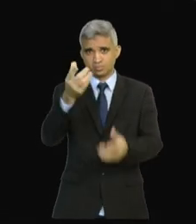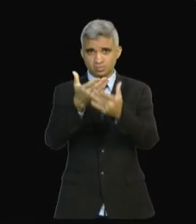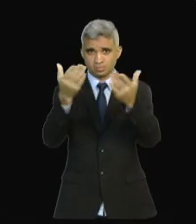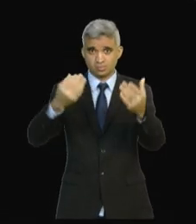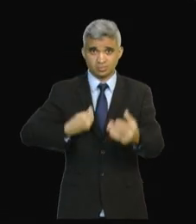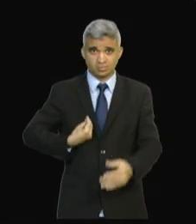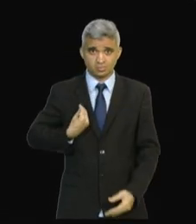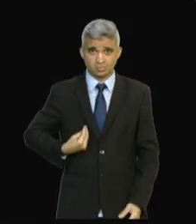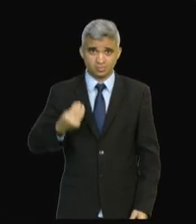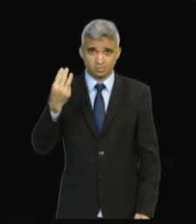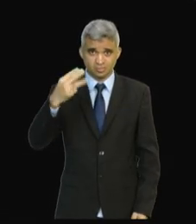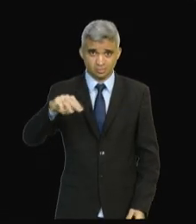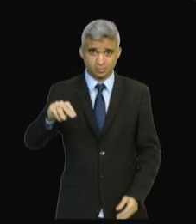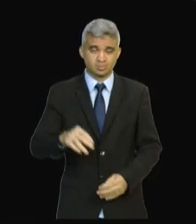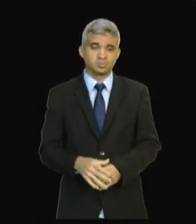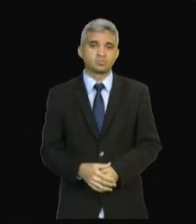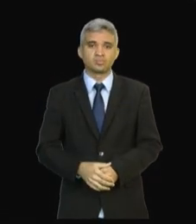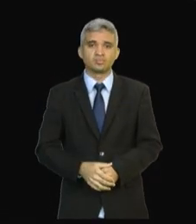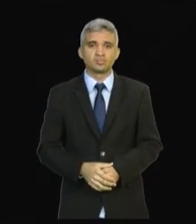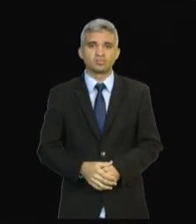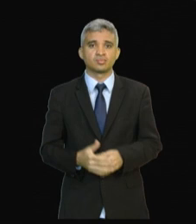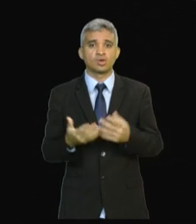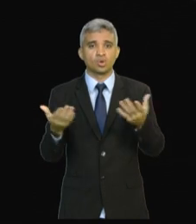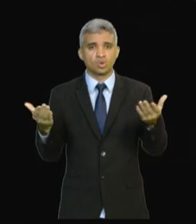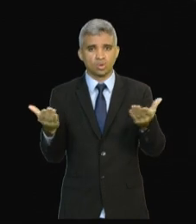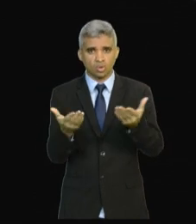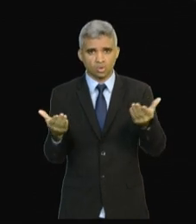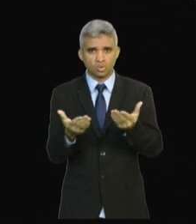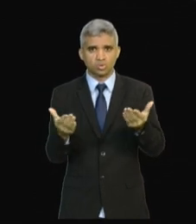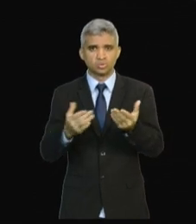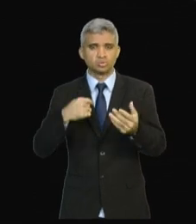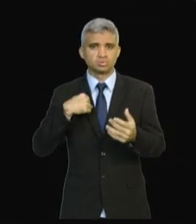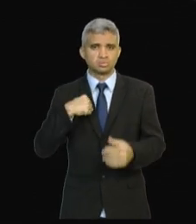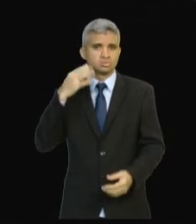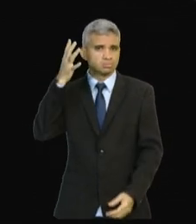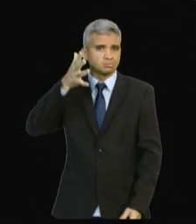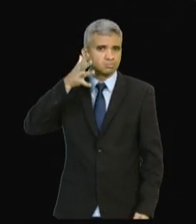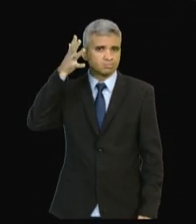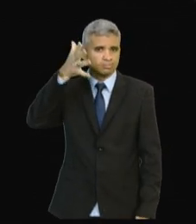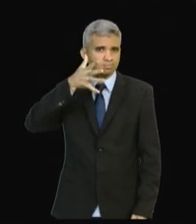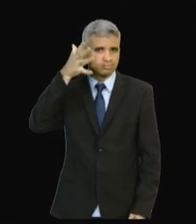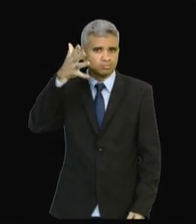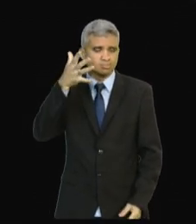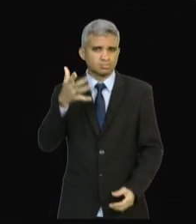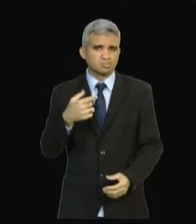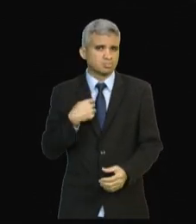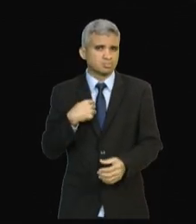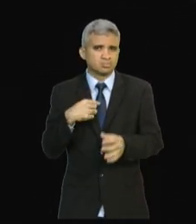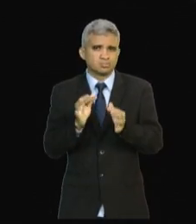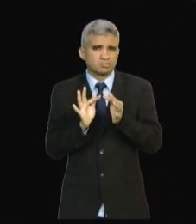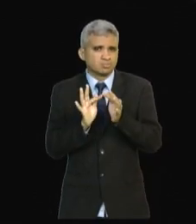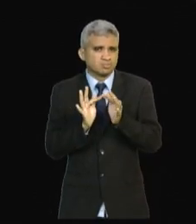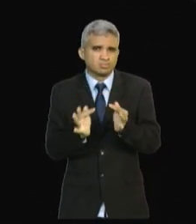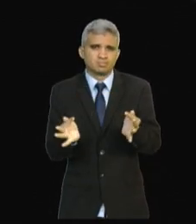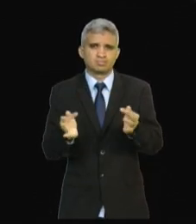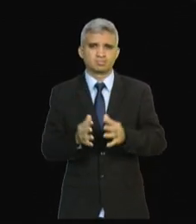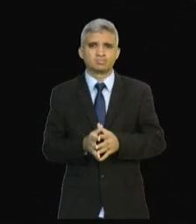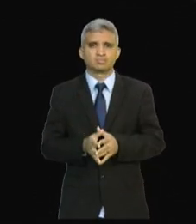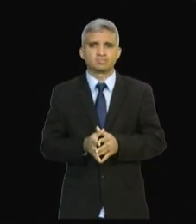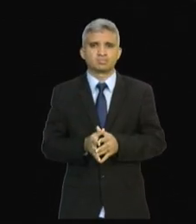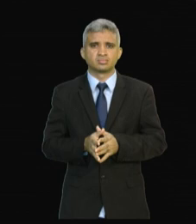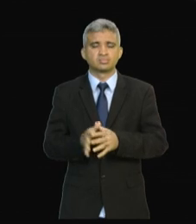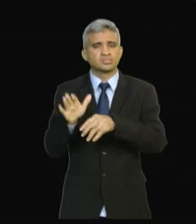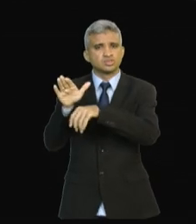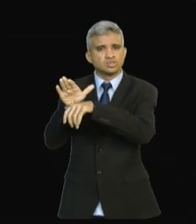maneira bem tranquila, senhor presidente, chamar a atenção do governador Flávio Dino e alertar para a falta de comando